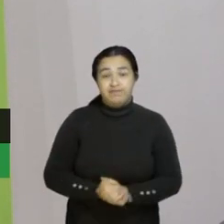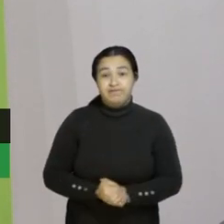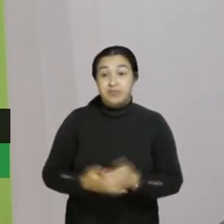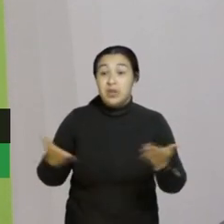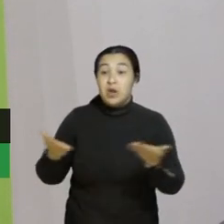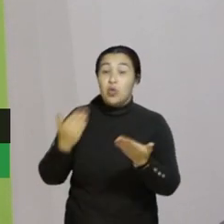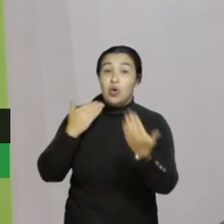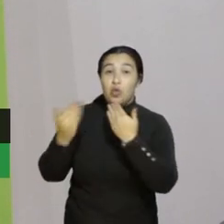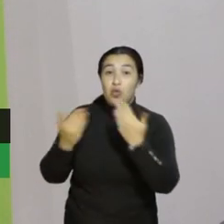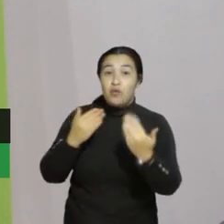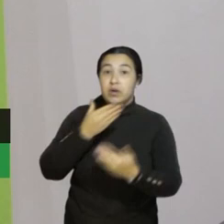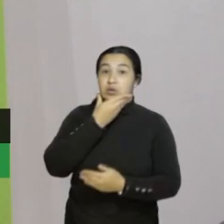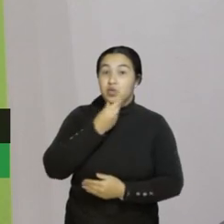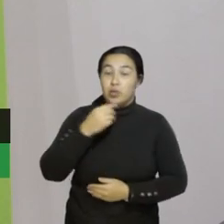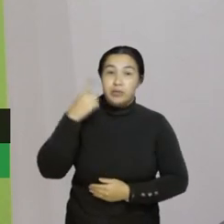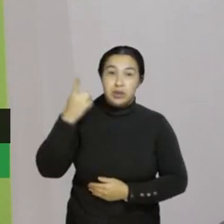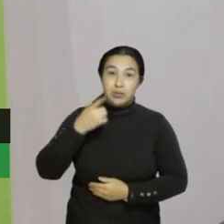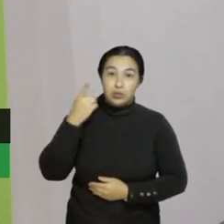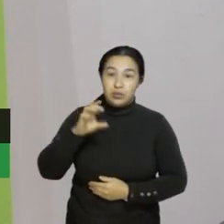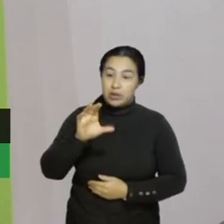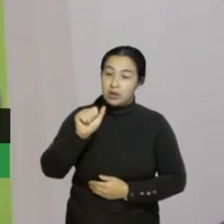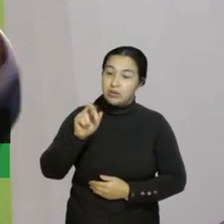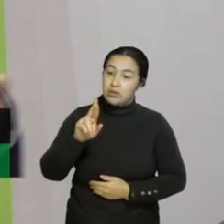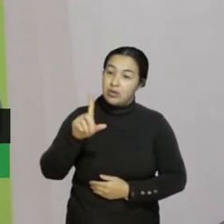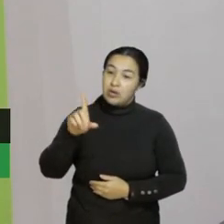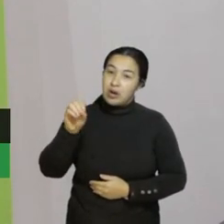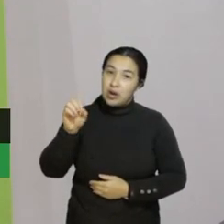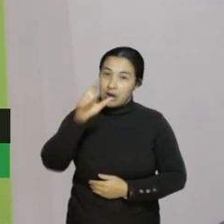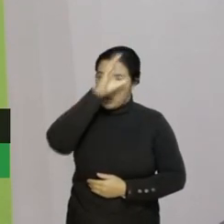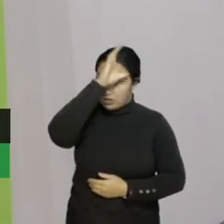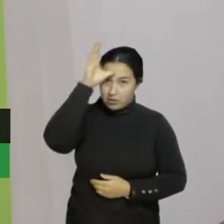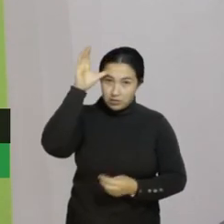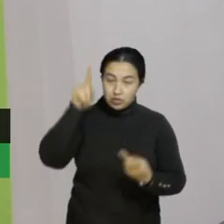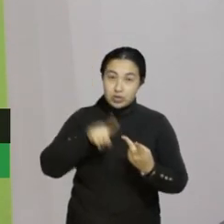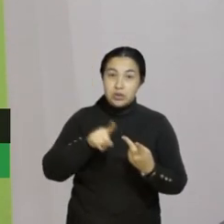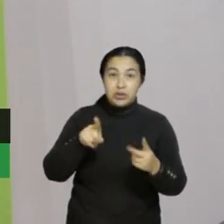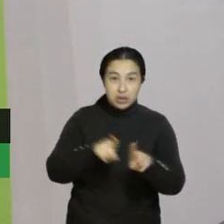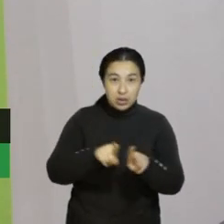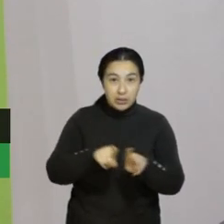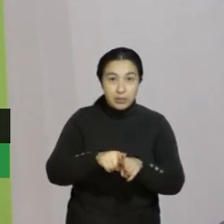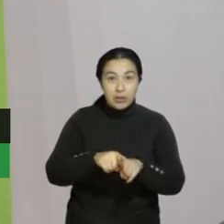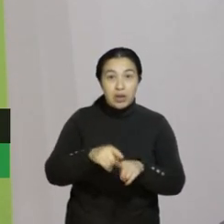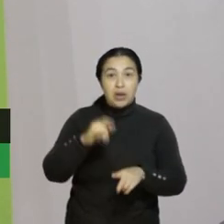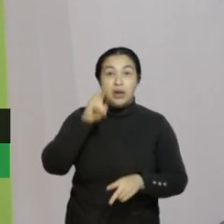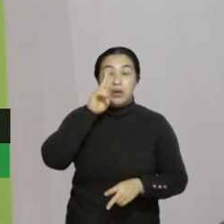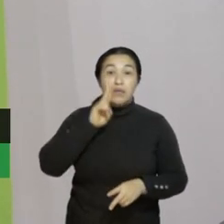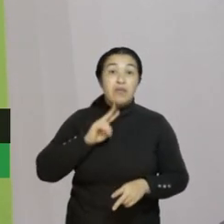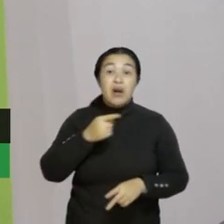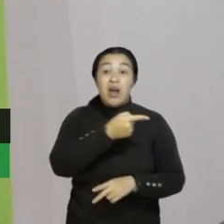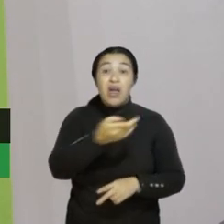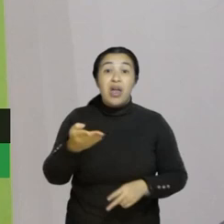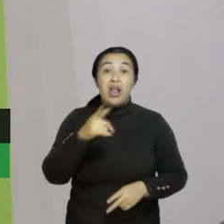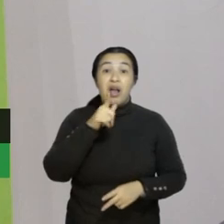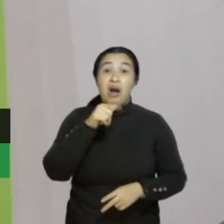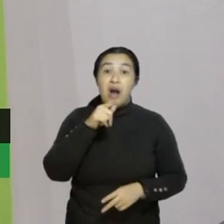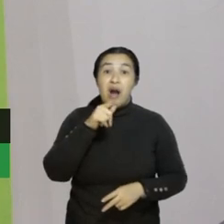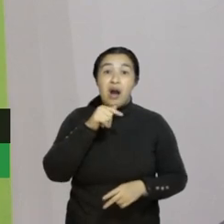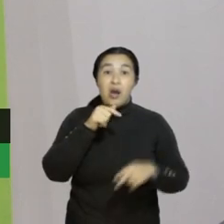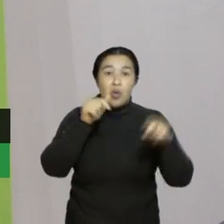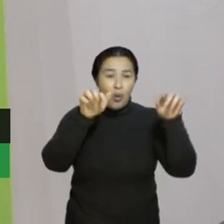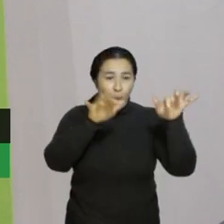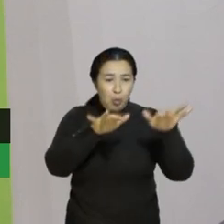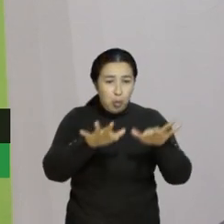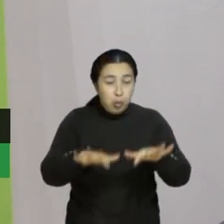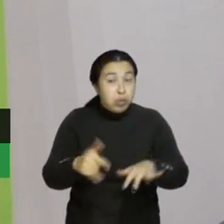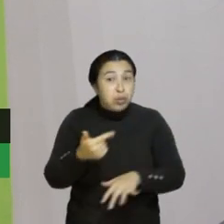Carlos Alberto, com o deputado Ivan Nades, que as águas elas não baixam. Nós recebemos o pedido de uma ajuda de uma família que está vivendo num